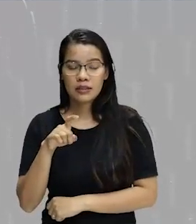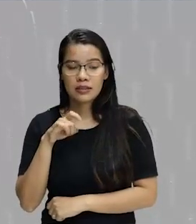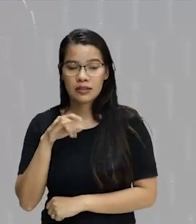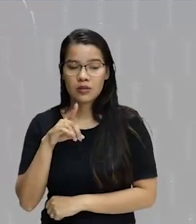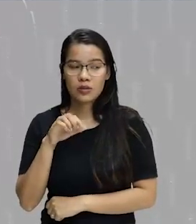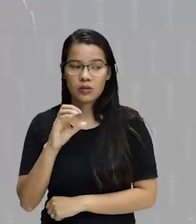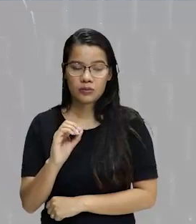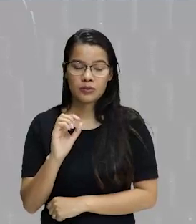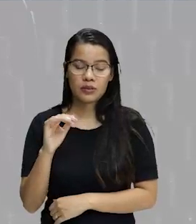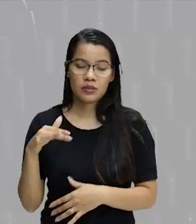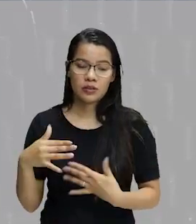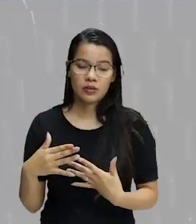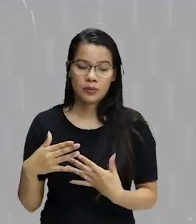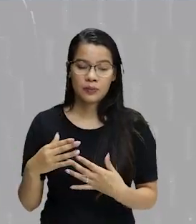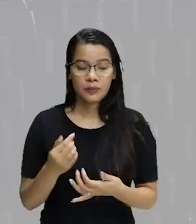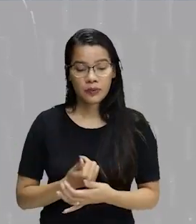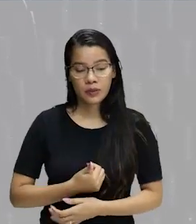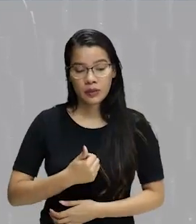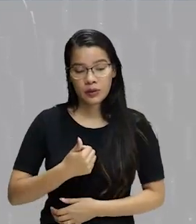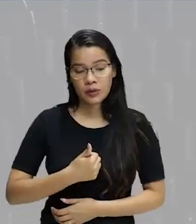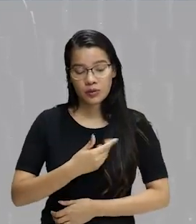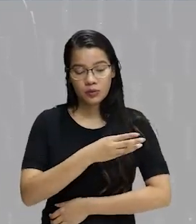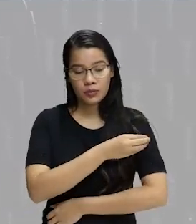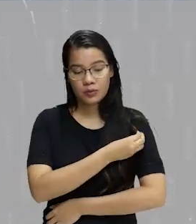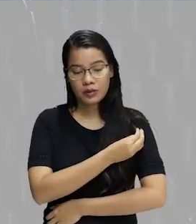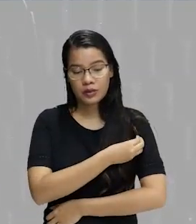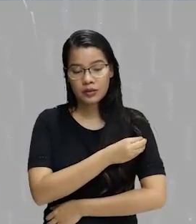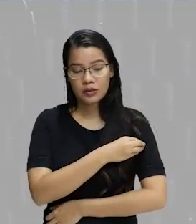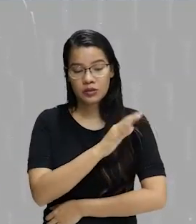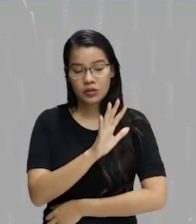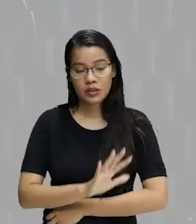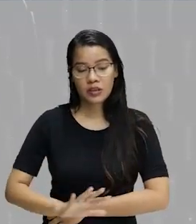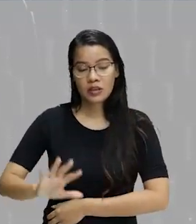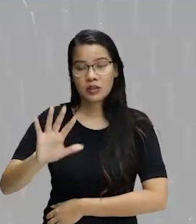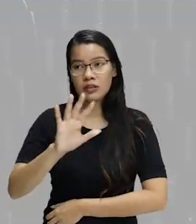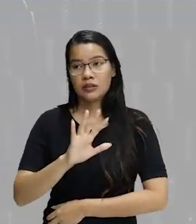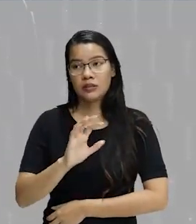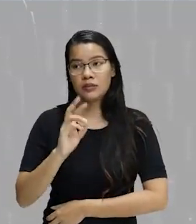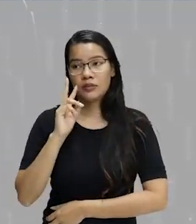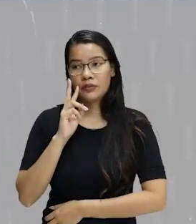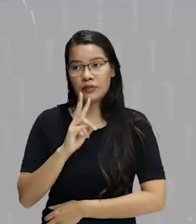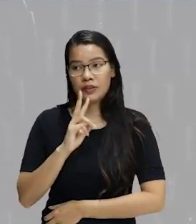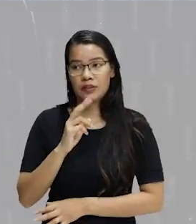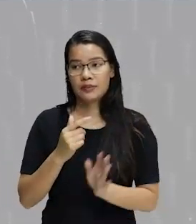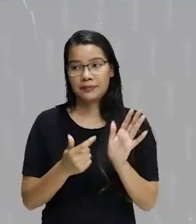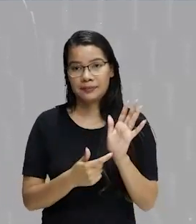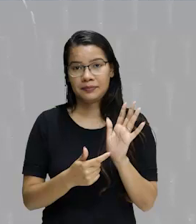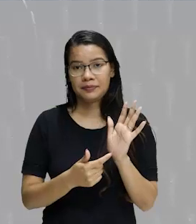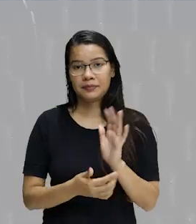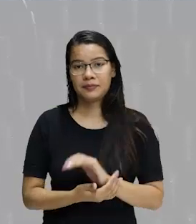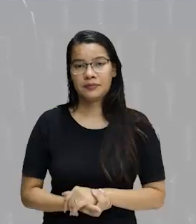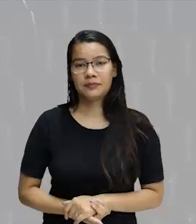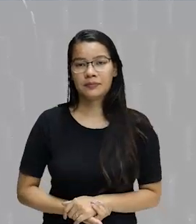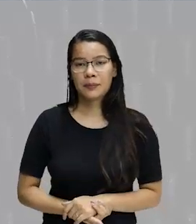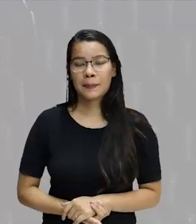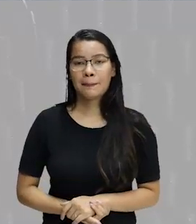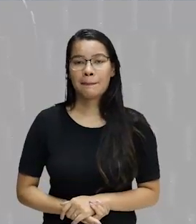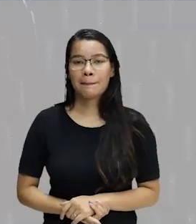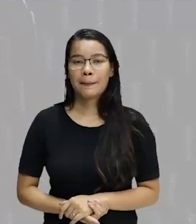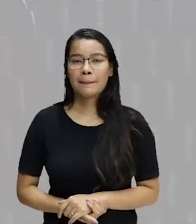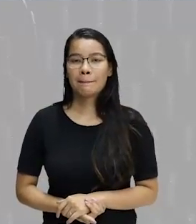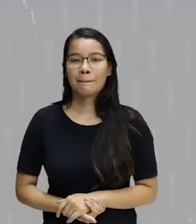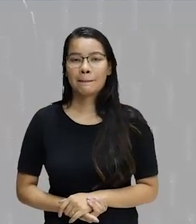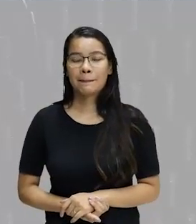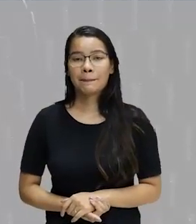álcools primários, né? Álcools primários, generalizando aqui, turma, olha só. O álcool primário, ele